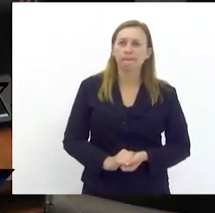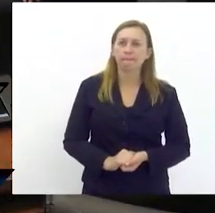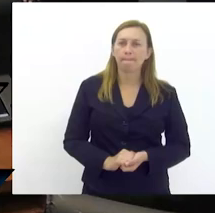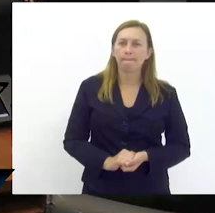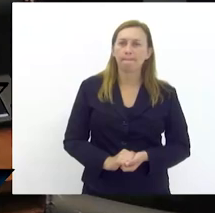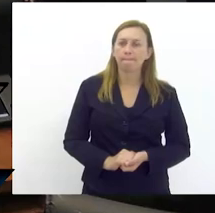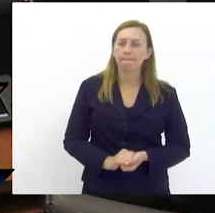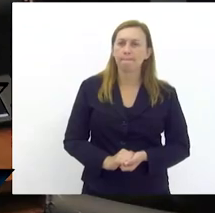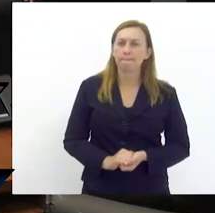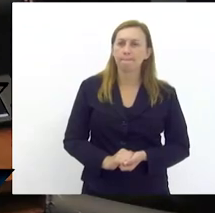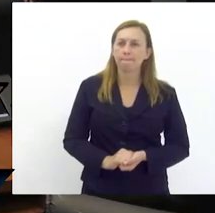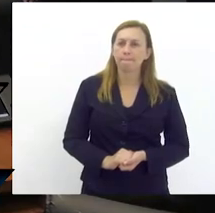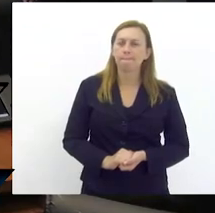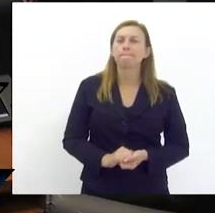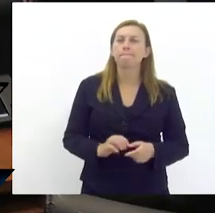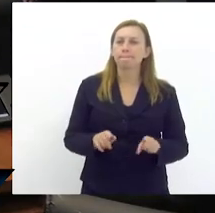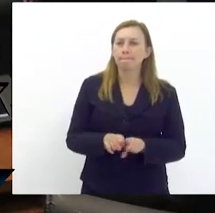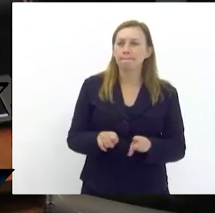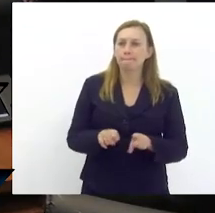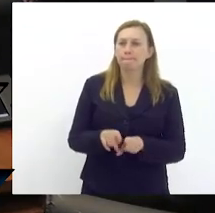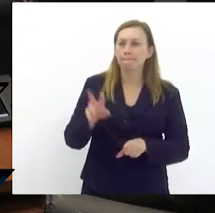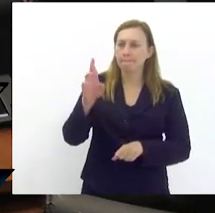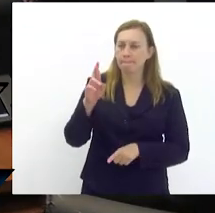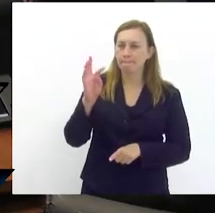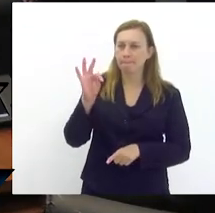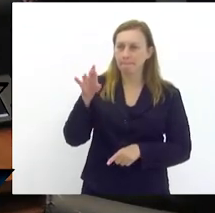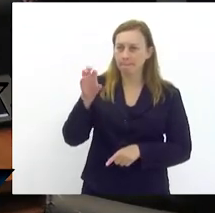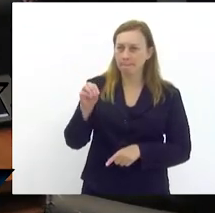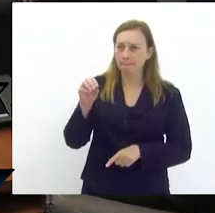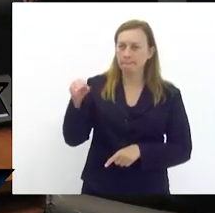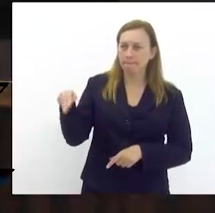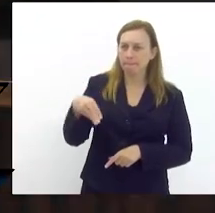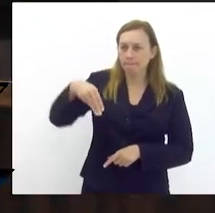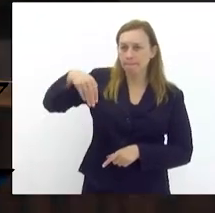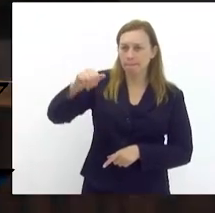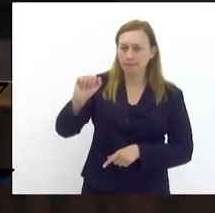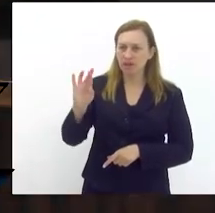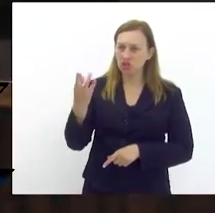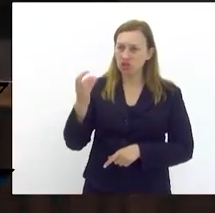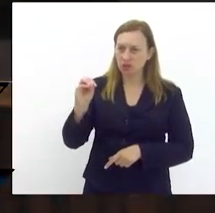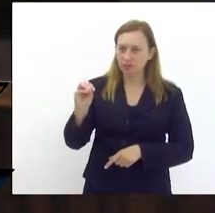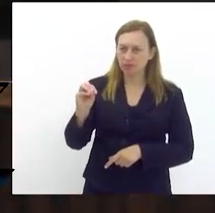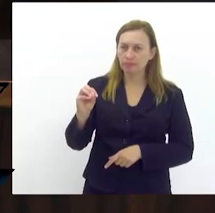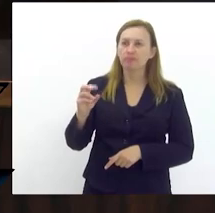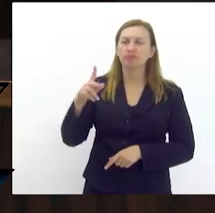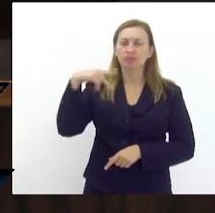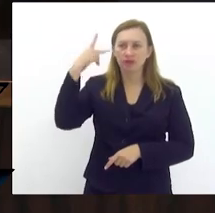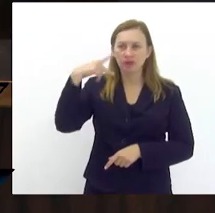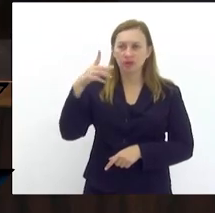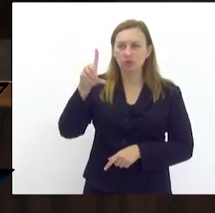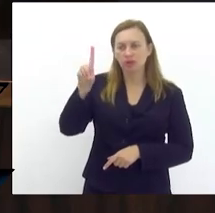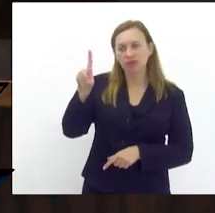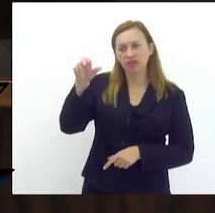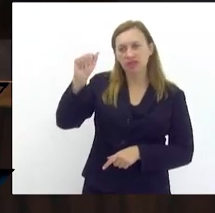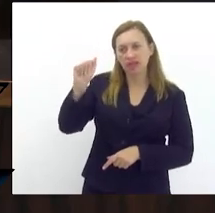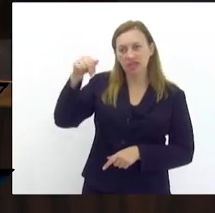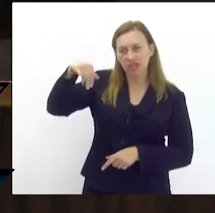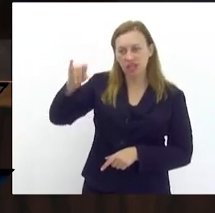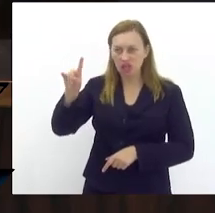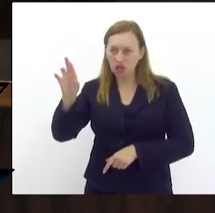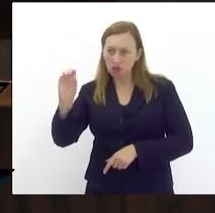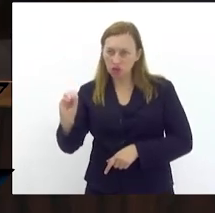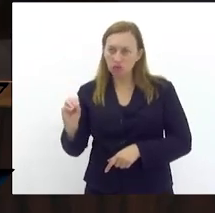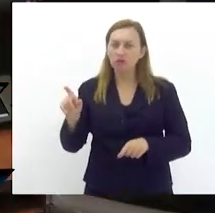e o nosso Renato Machado aqui também na presença do nosso Vereador Danilo Santos vereador de